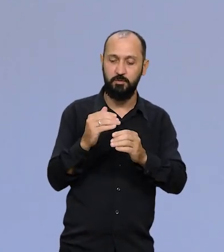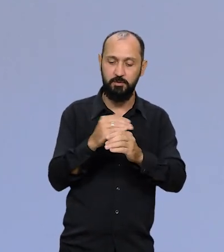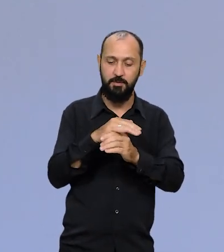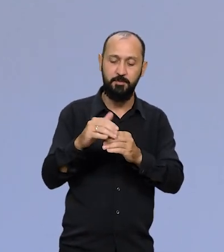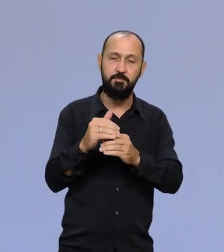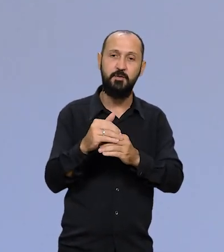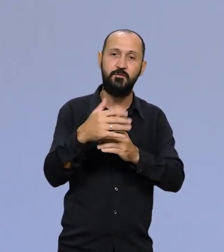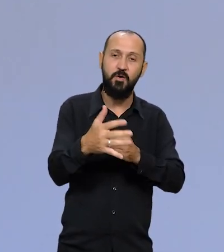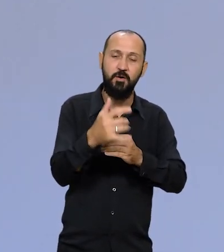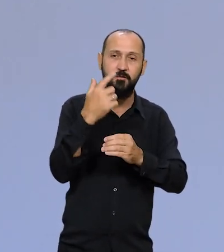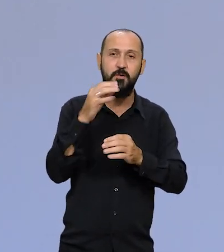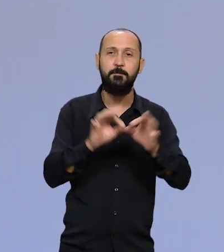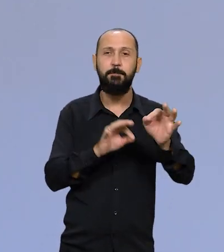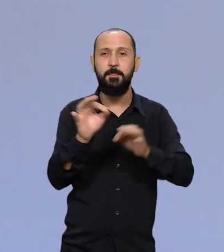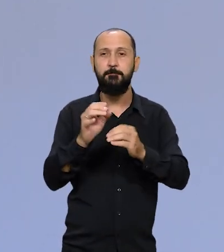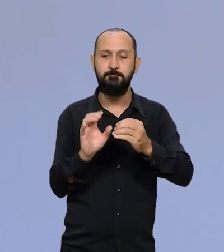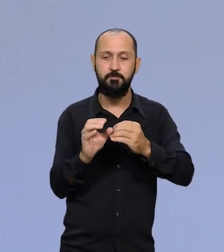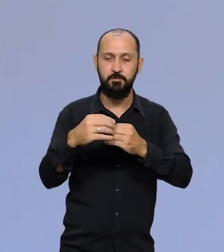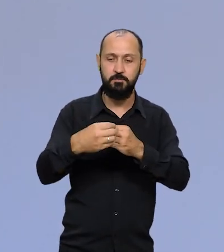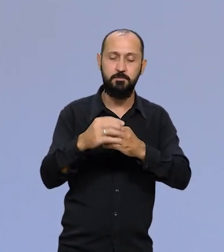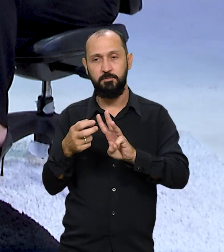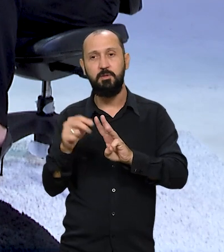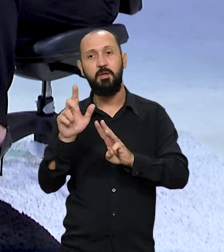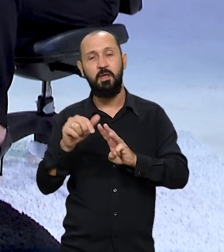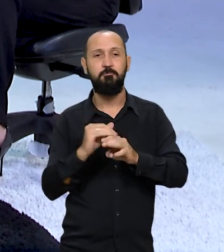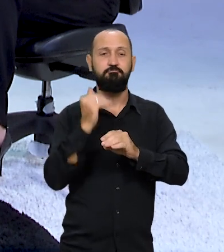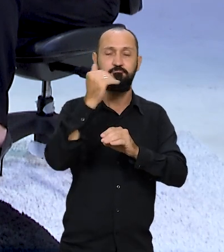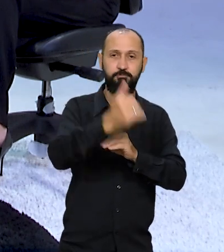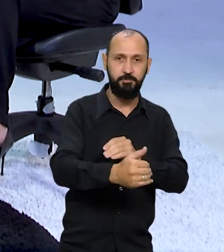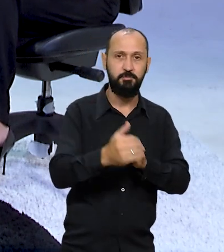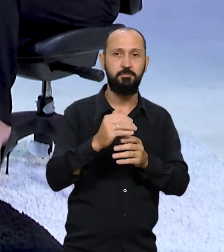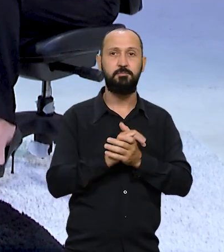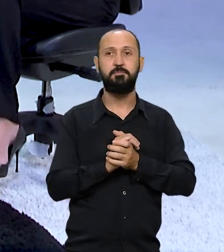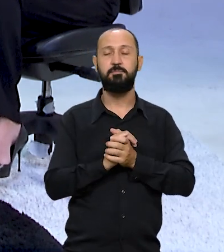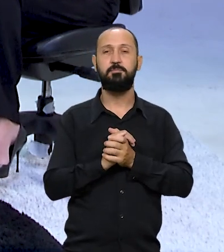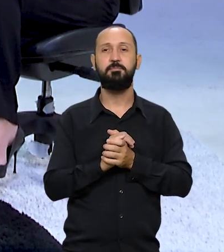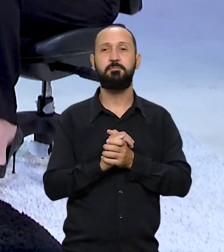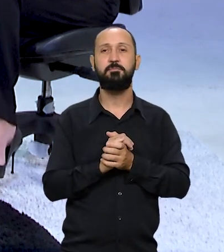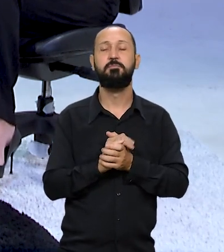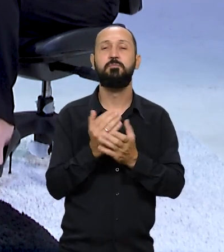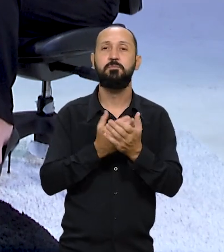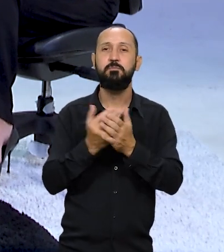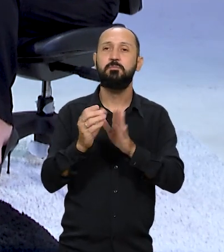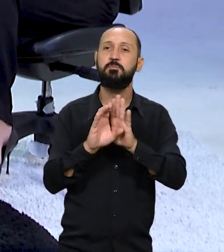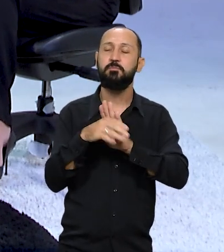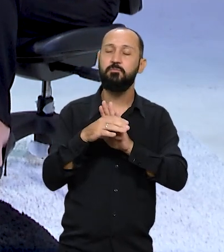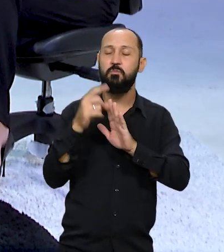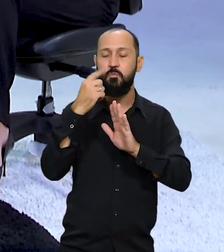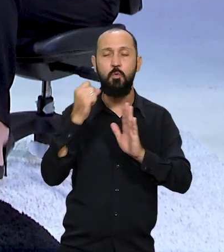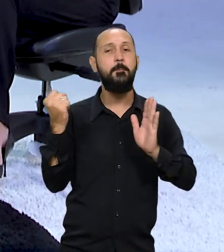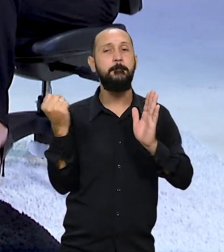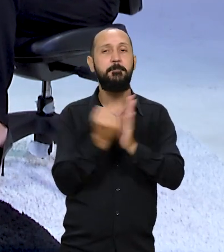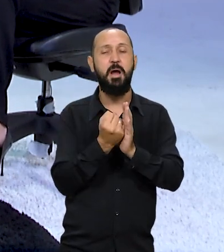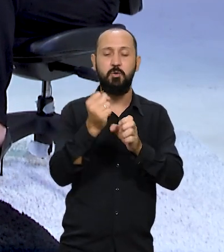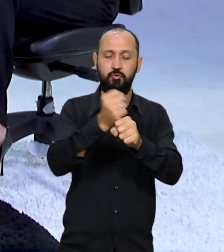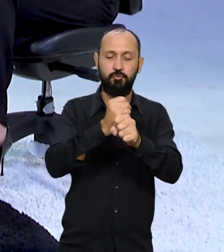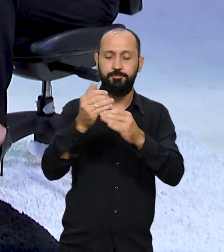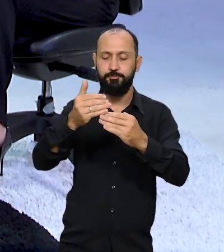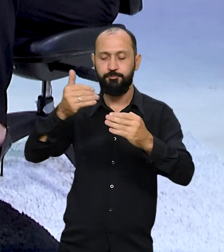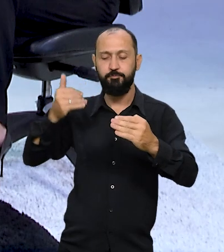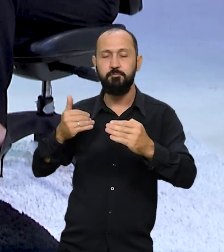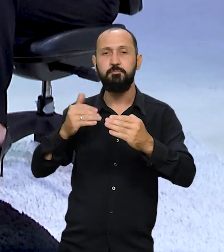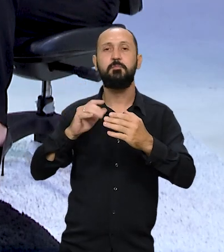dos anos, dos limites para fora, foi se compondo um mosaico de propriedades privadas, devidamente tituladas, legais e legítimas.